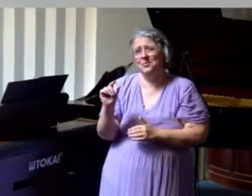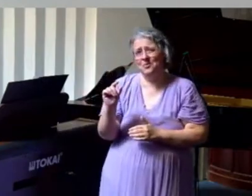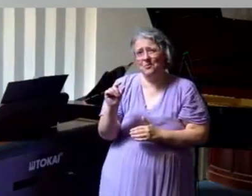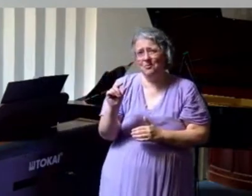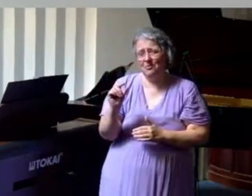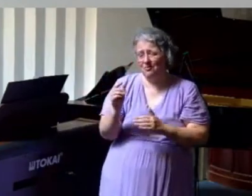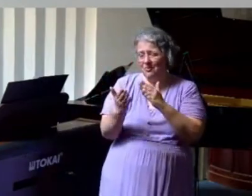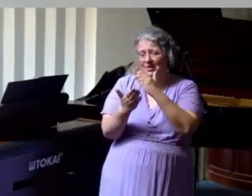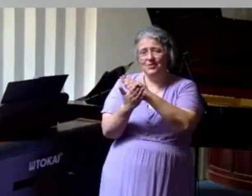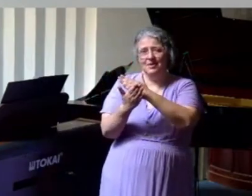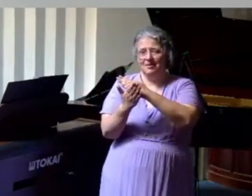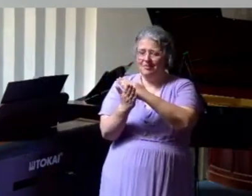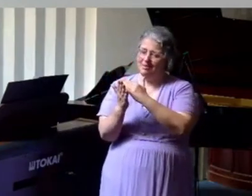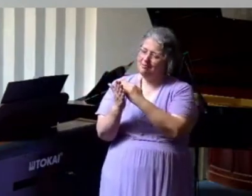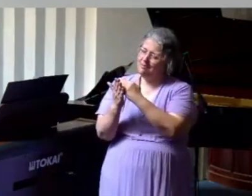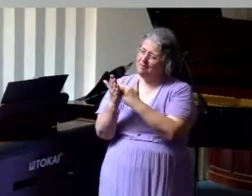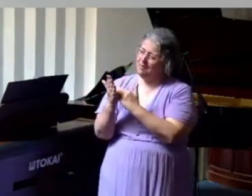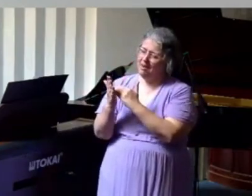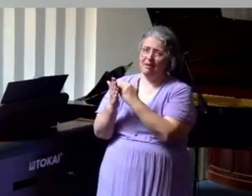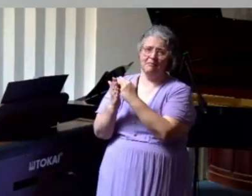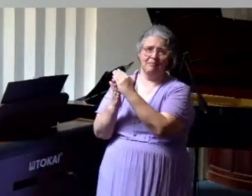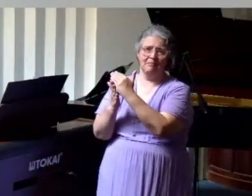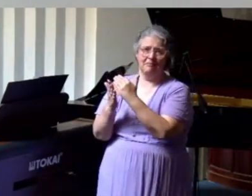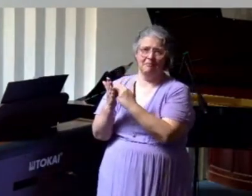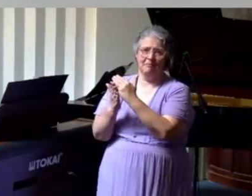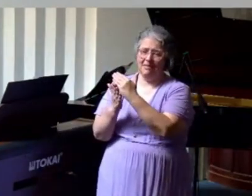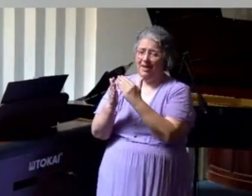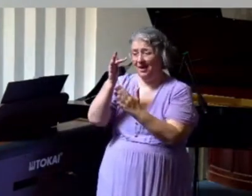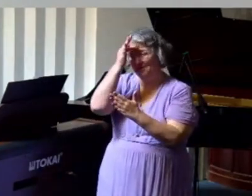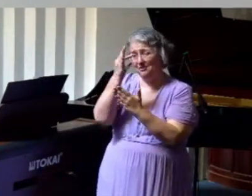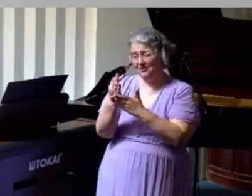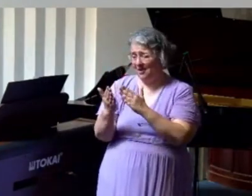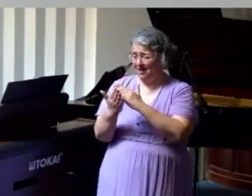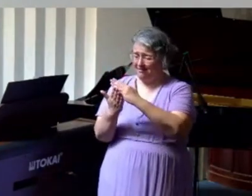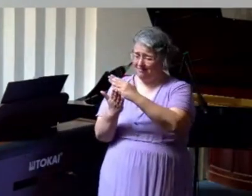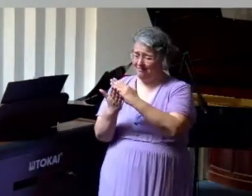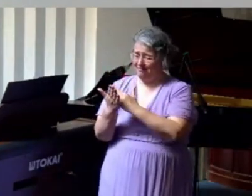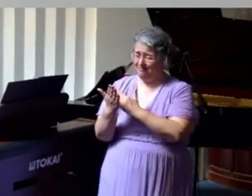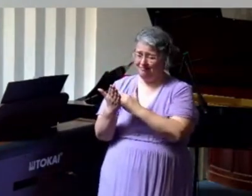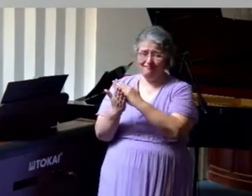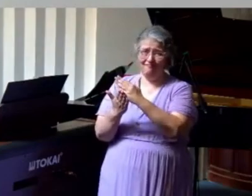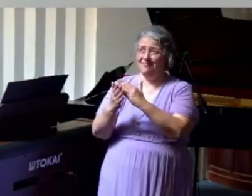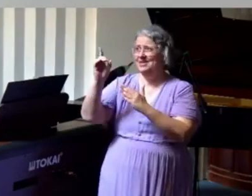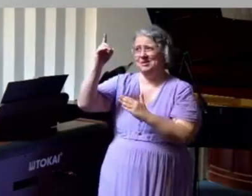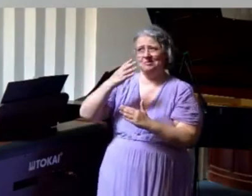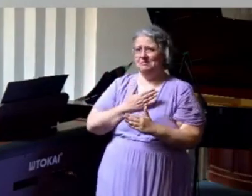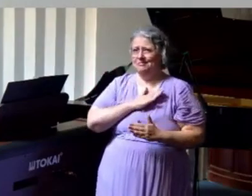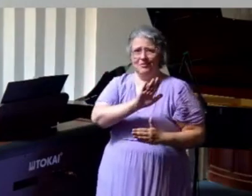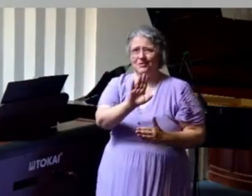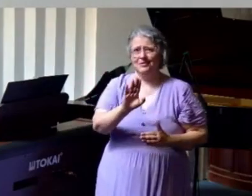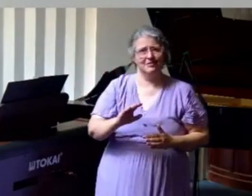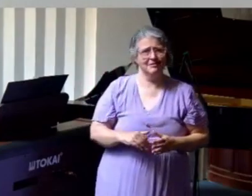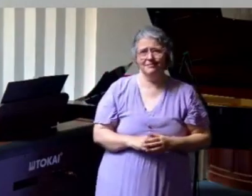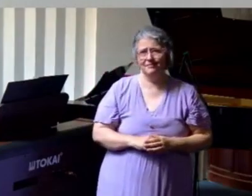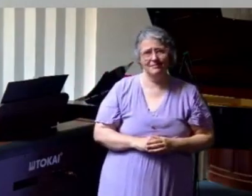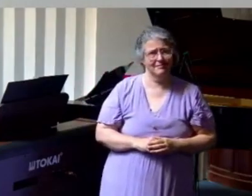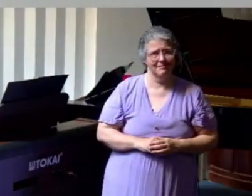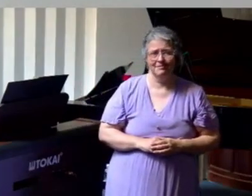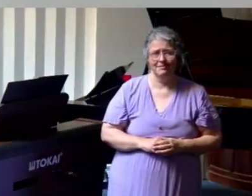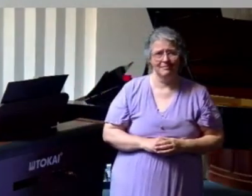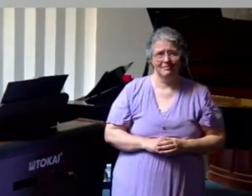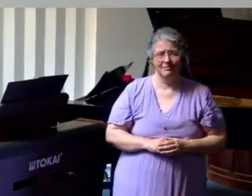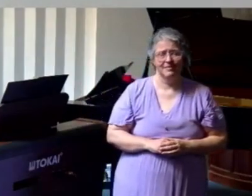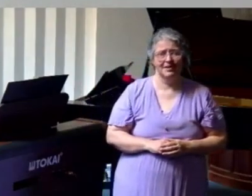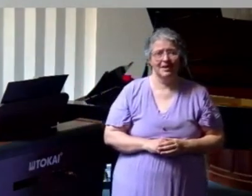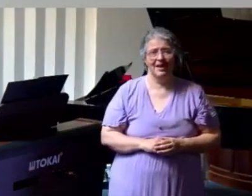Deus. A fé parcial, a fé dividida, não agrada a Deus. Porque todas as vezes que alguém quer exercitar fé